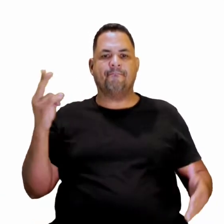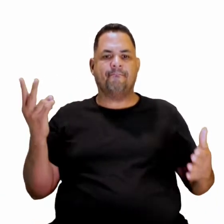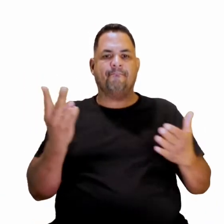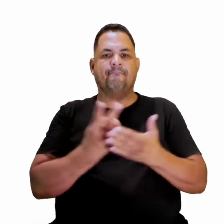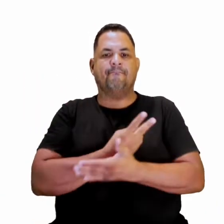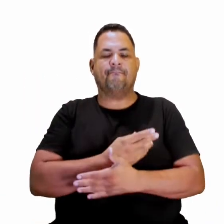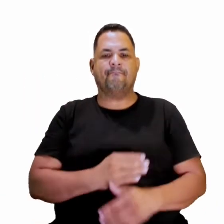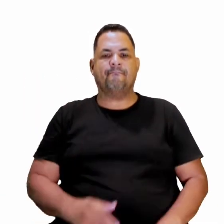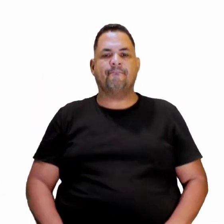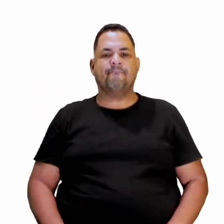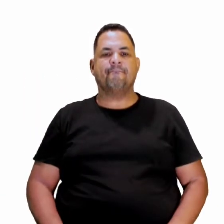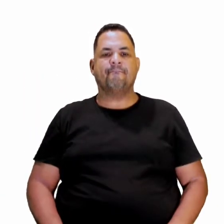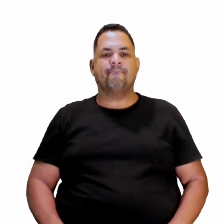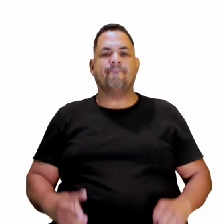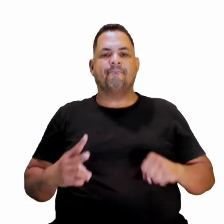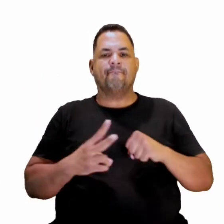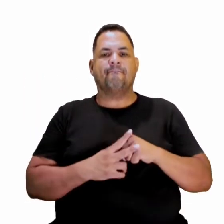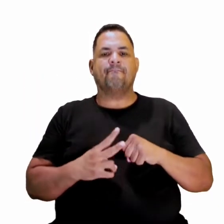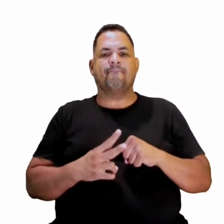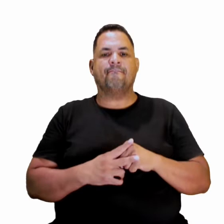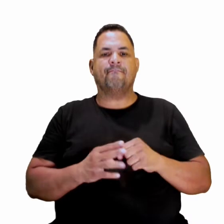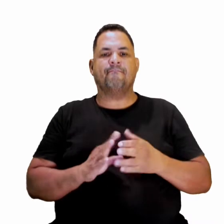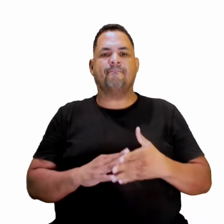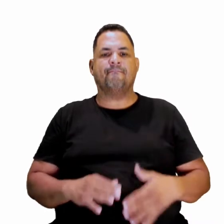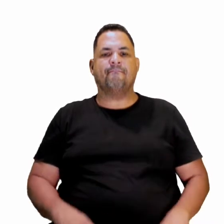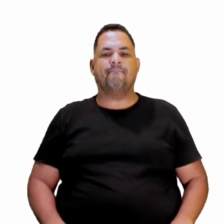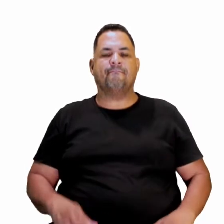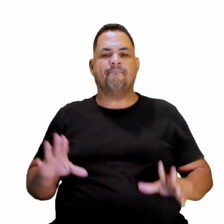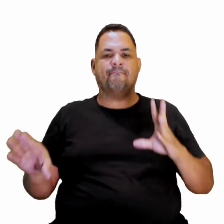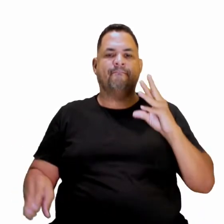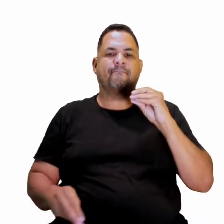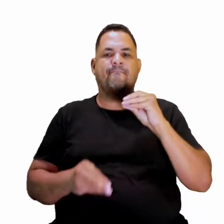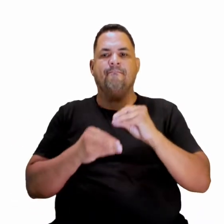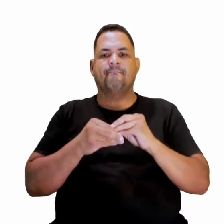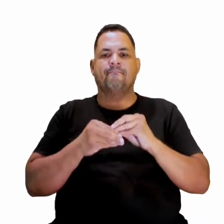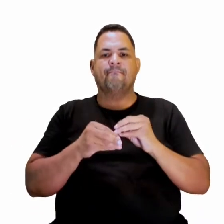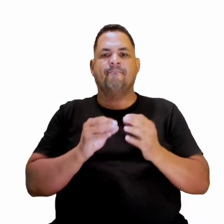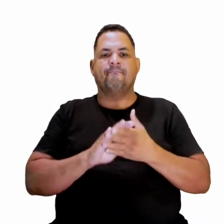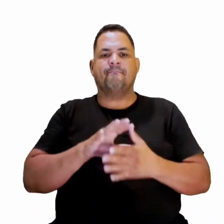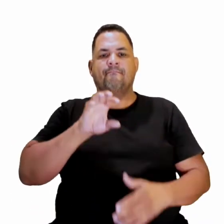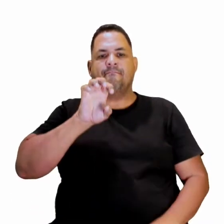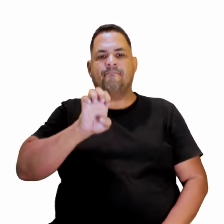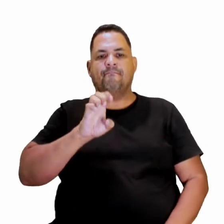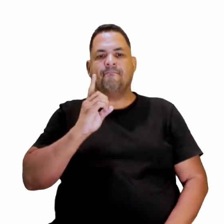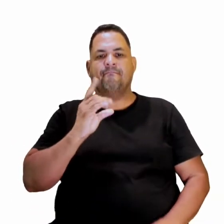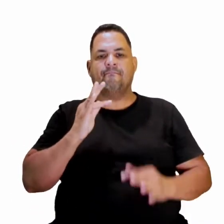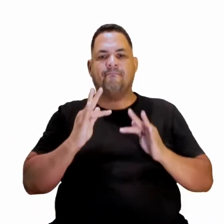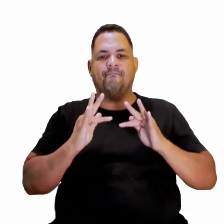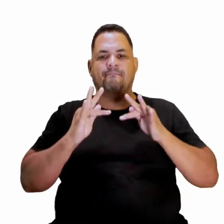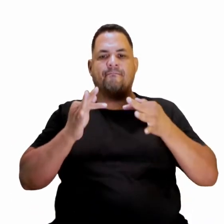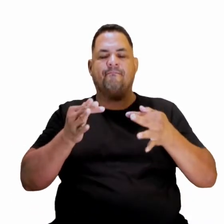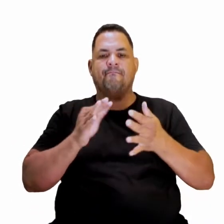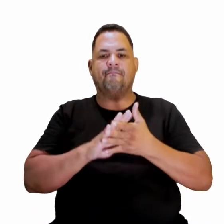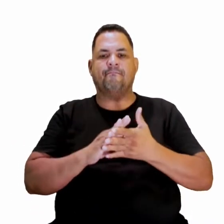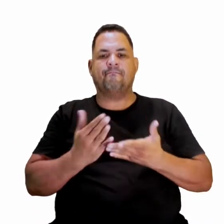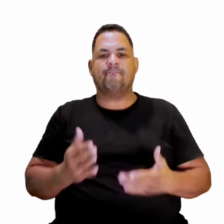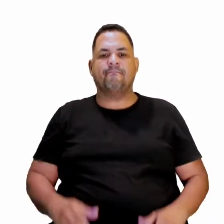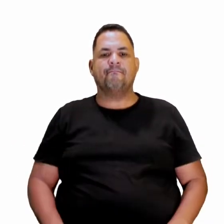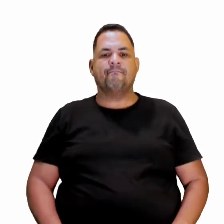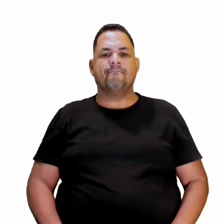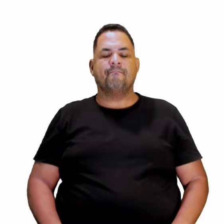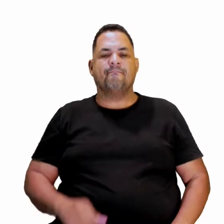A maioria dos verbos, você vai adicionar o ed ao fim para deixar ele